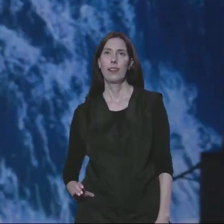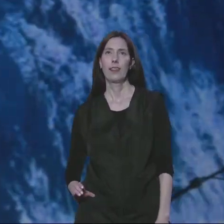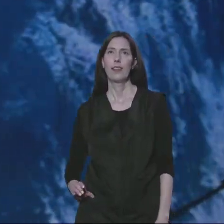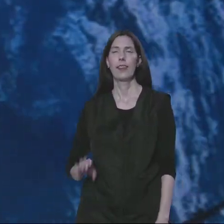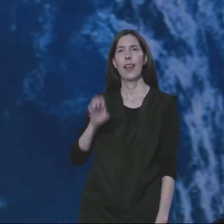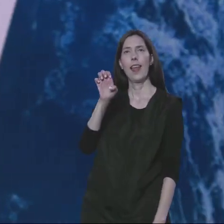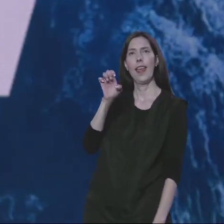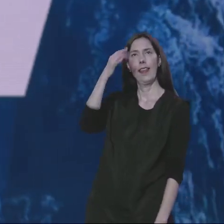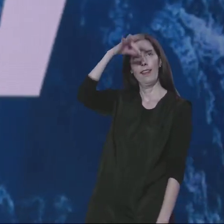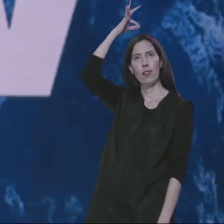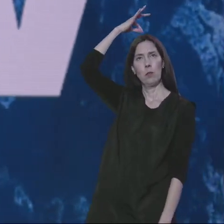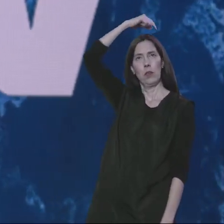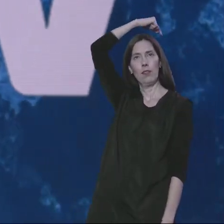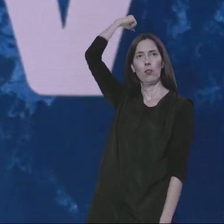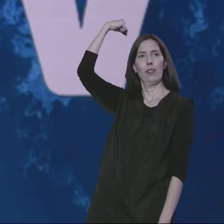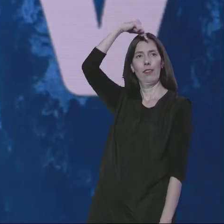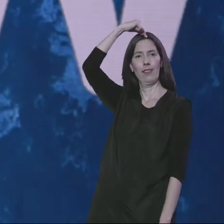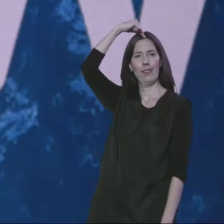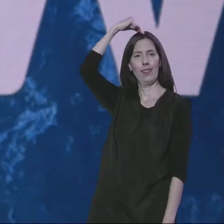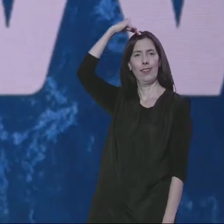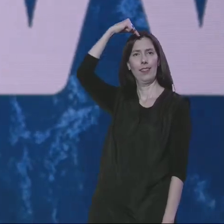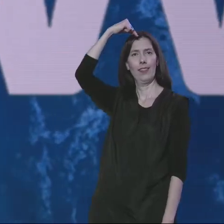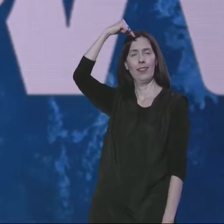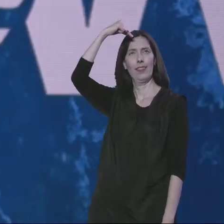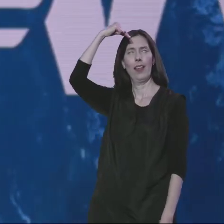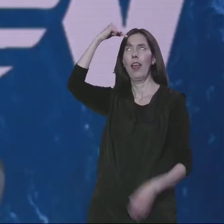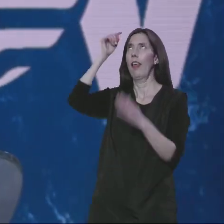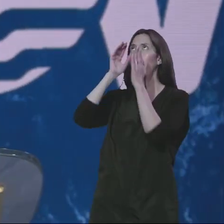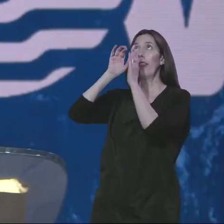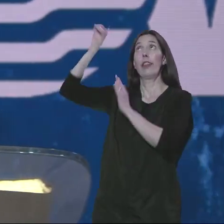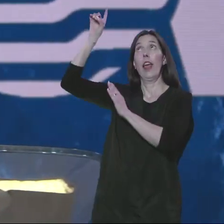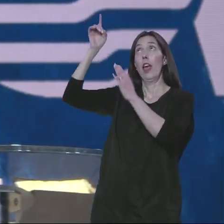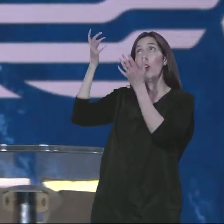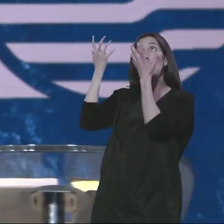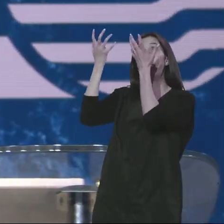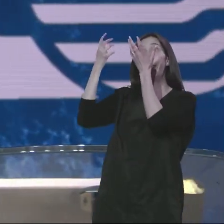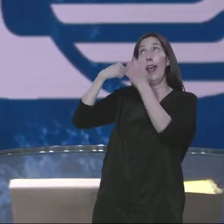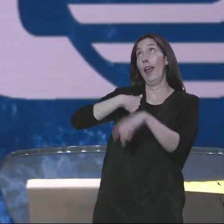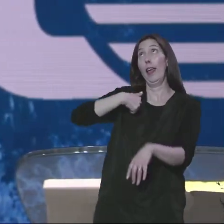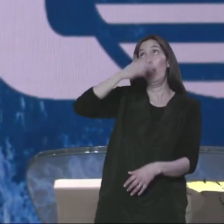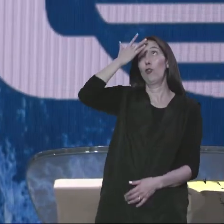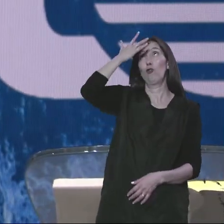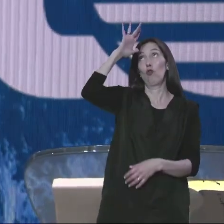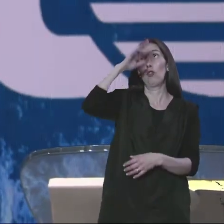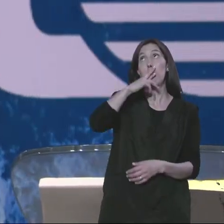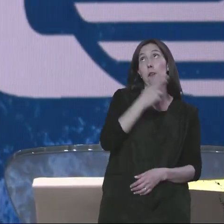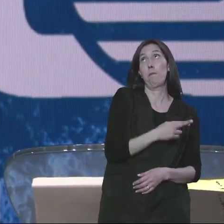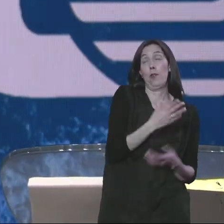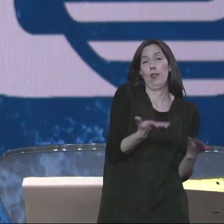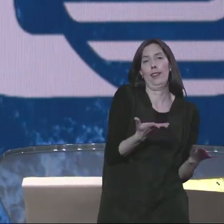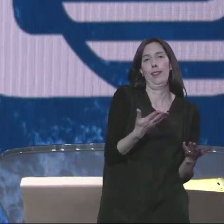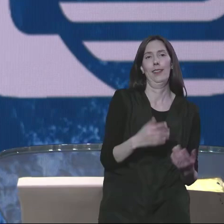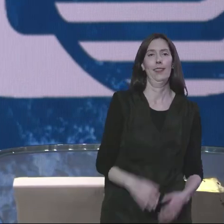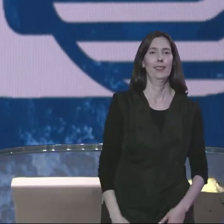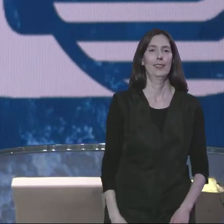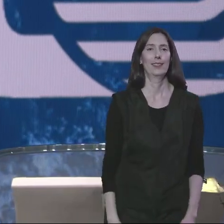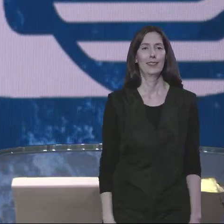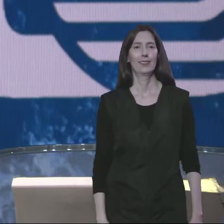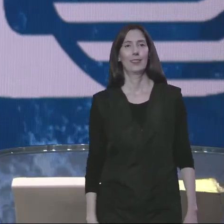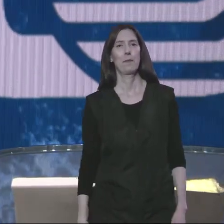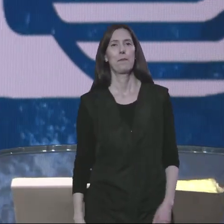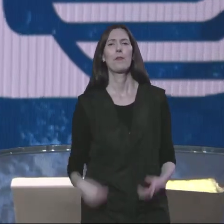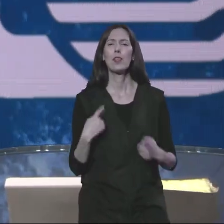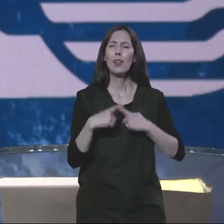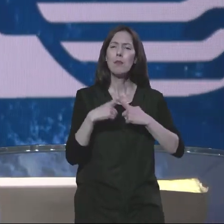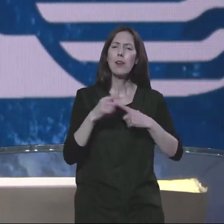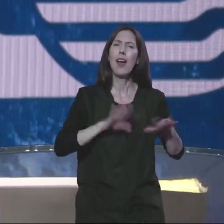E de Espírito Santo. E seja o que Deus quiser, porque eu não sei a resposta. Porque a